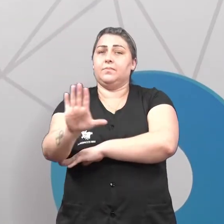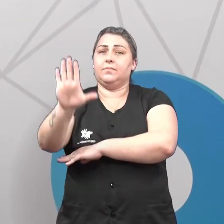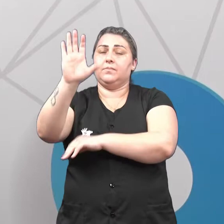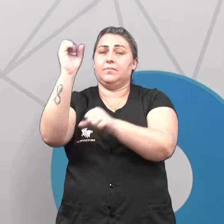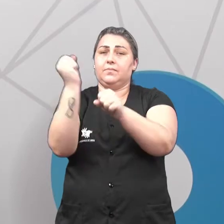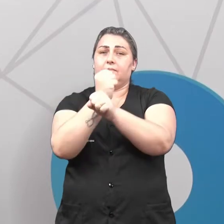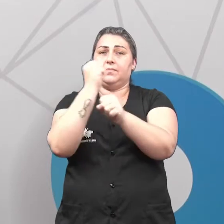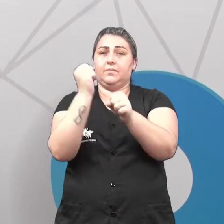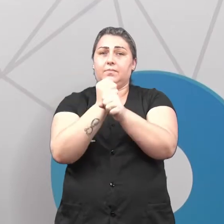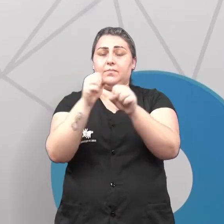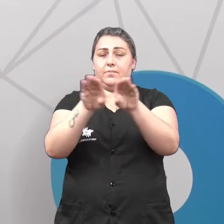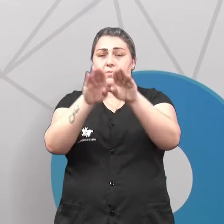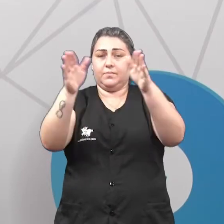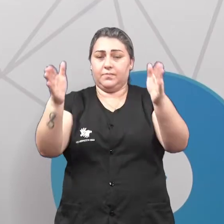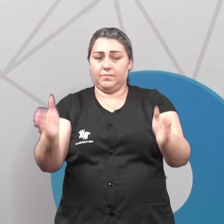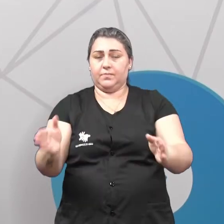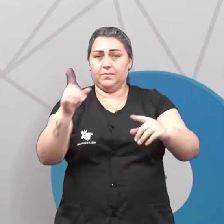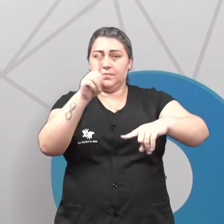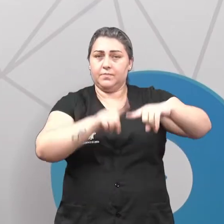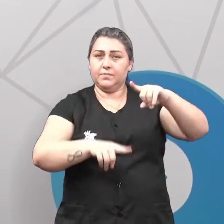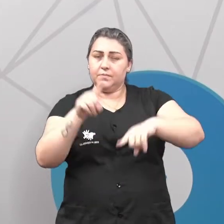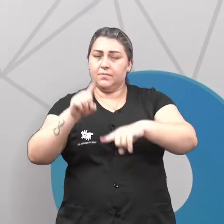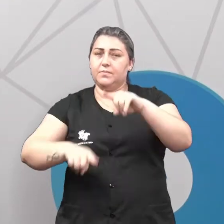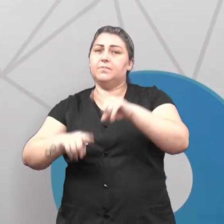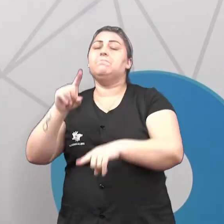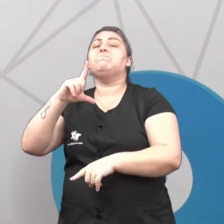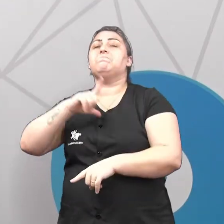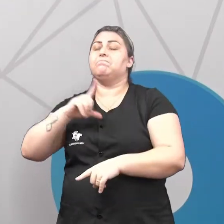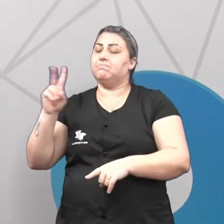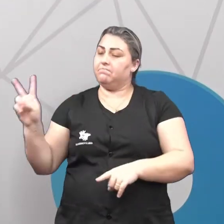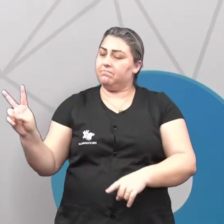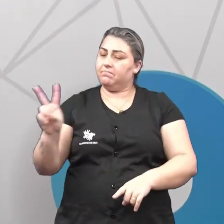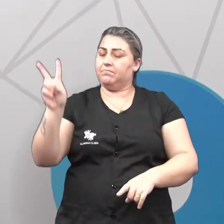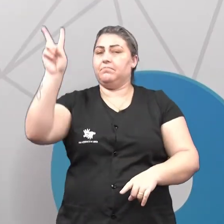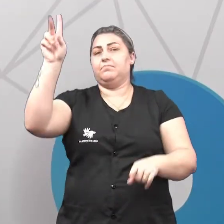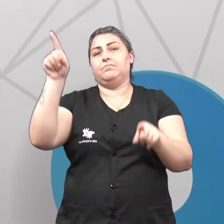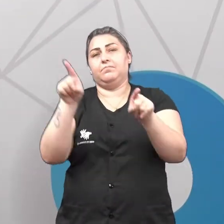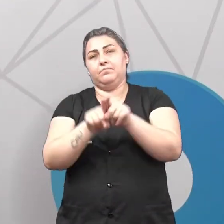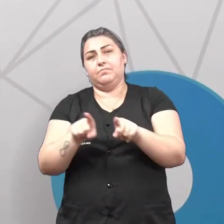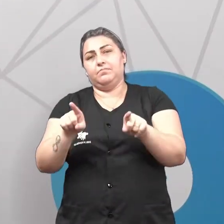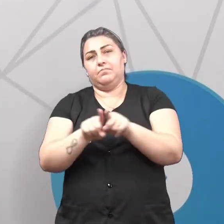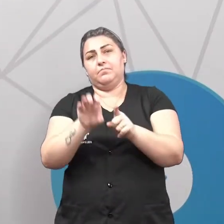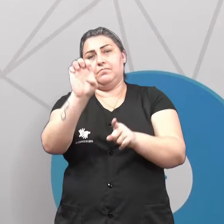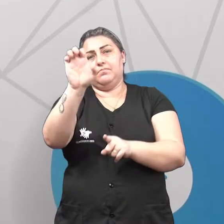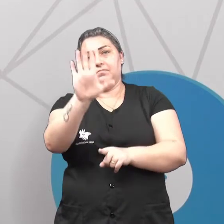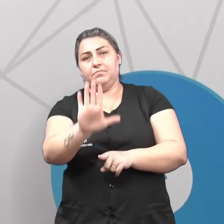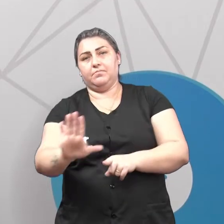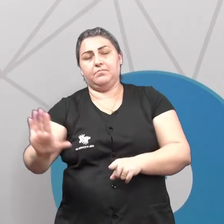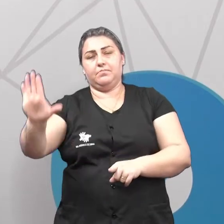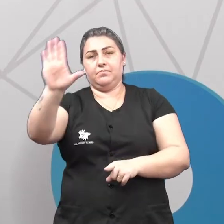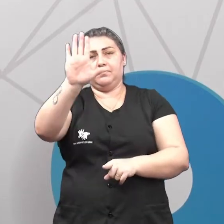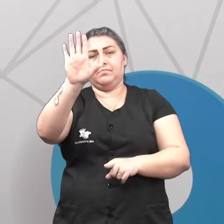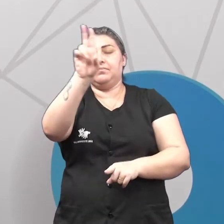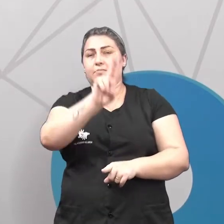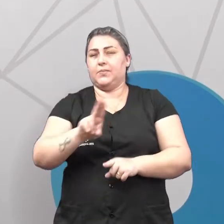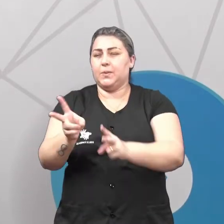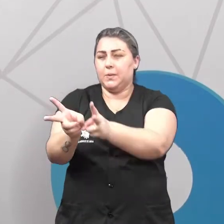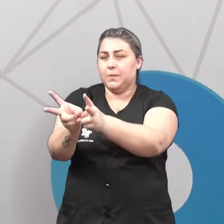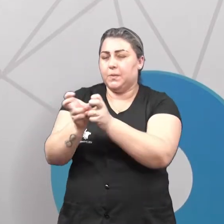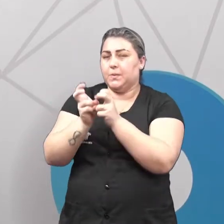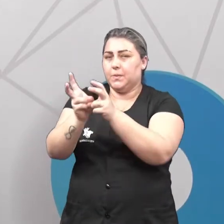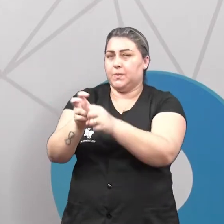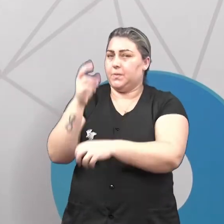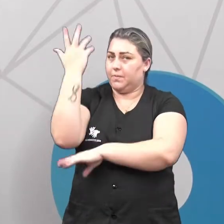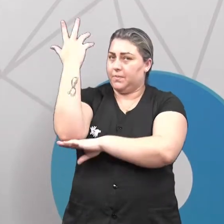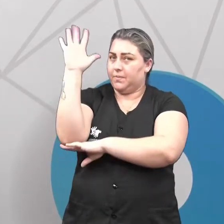fabricavam móveis, instrumentos, então tinha um alto valor também na Europa. Então eles vão usar dessa exploração do